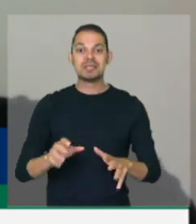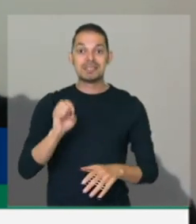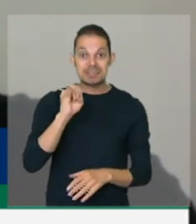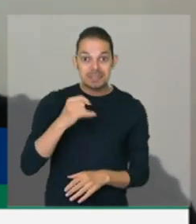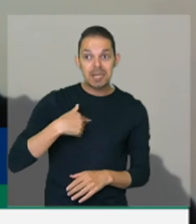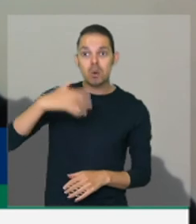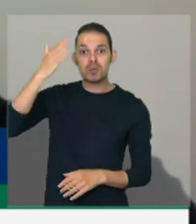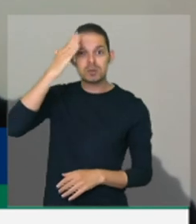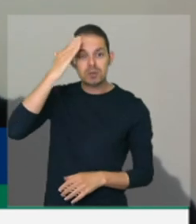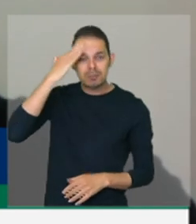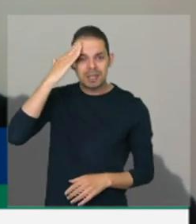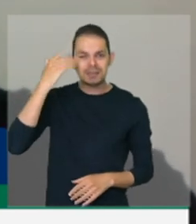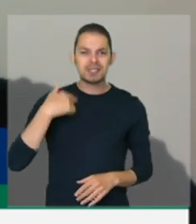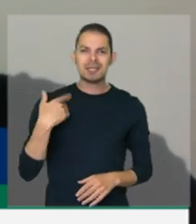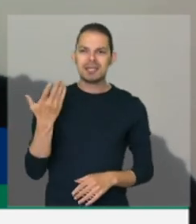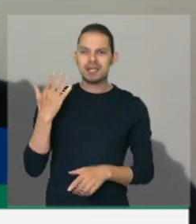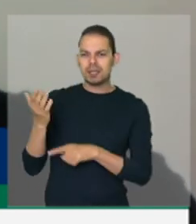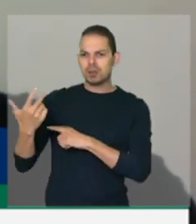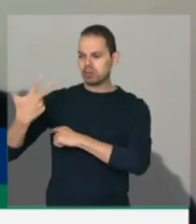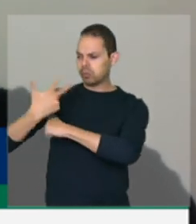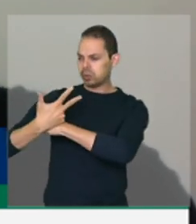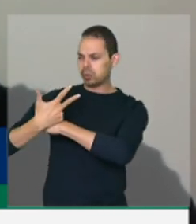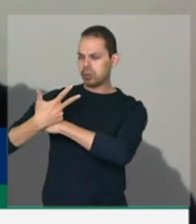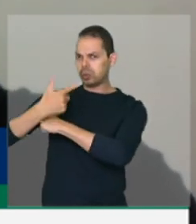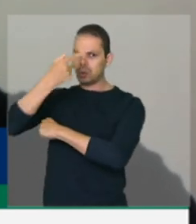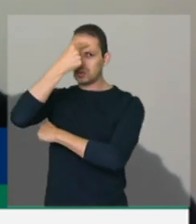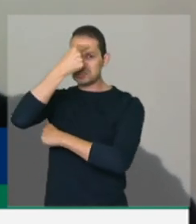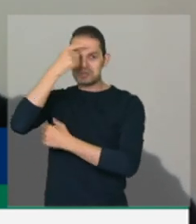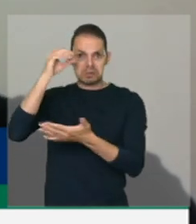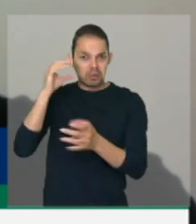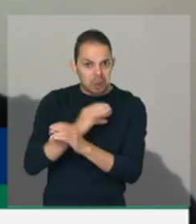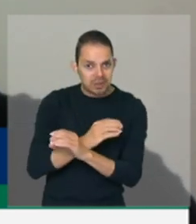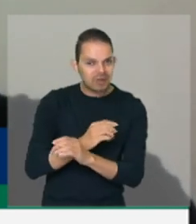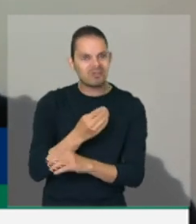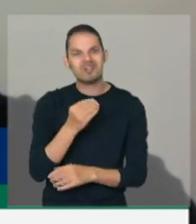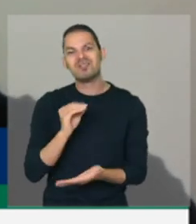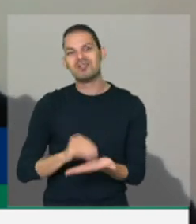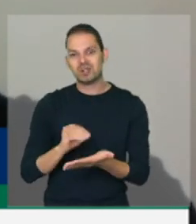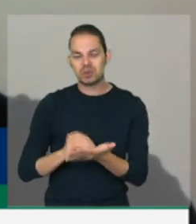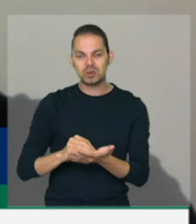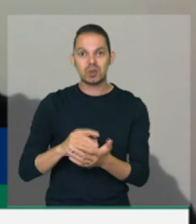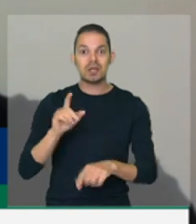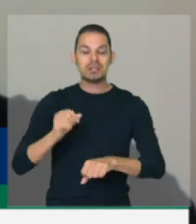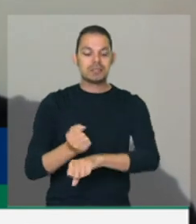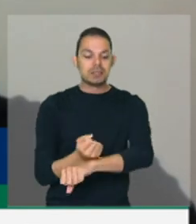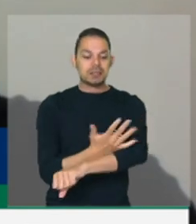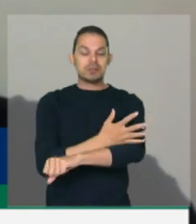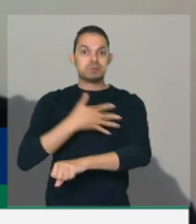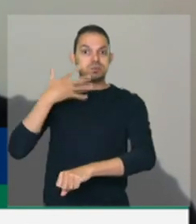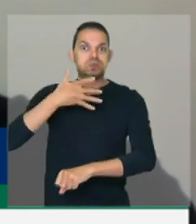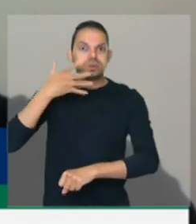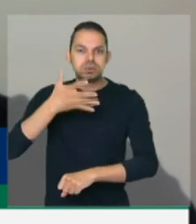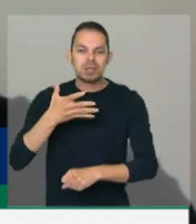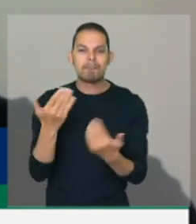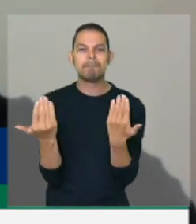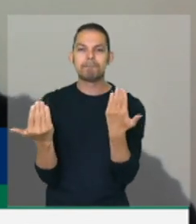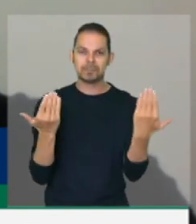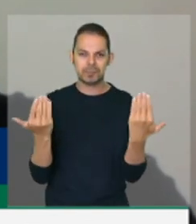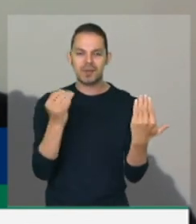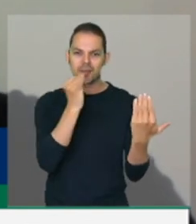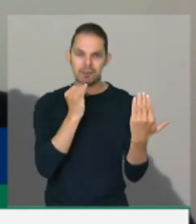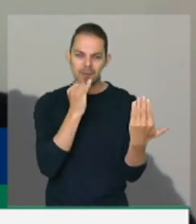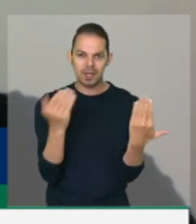não de total consciência, porque quando você age na emoção, E vou fazer uma analogia pífia aqui, talvez, que você vê